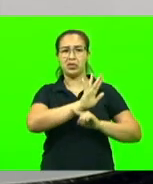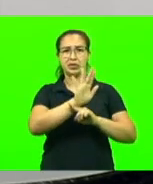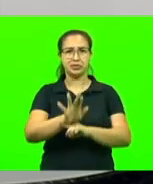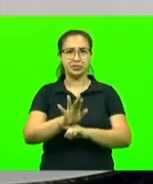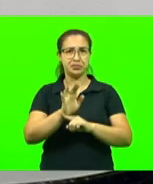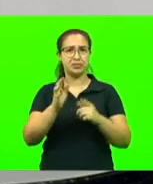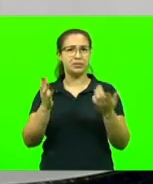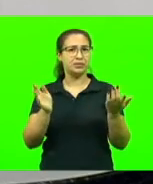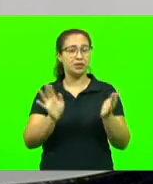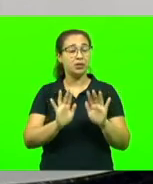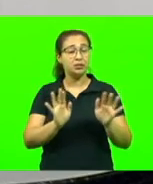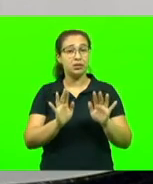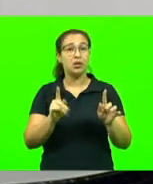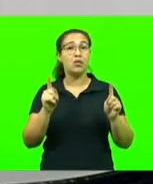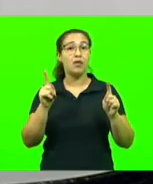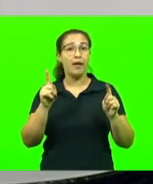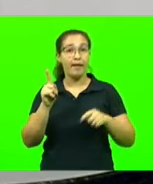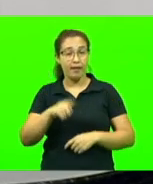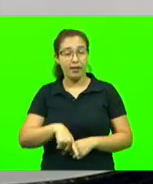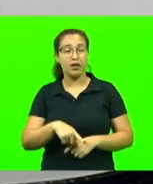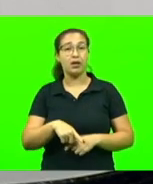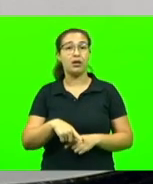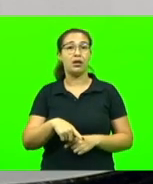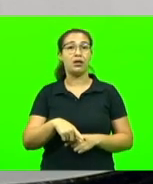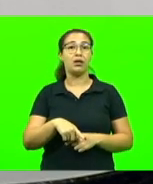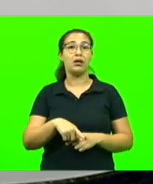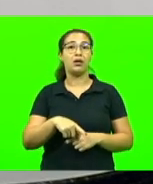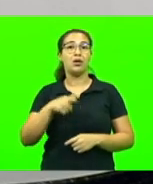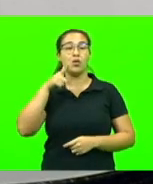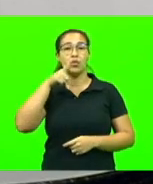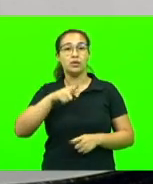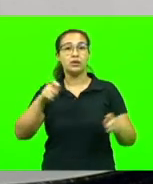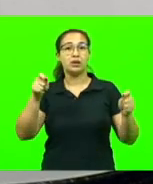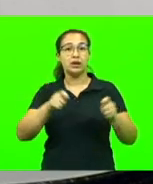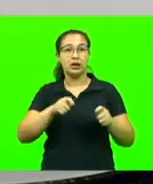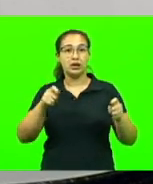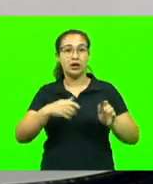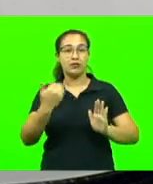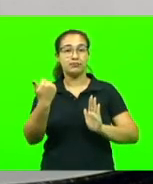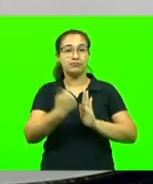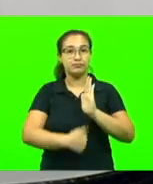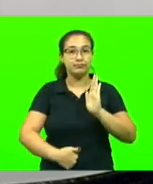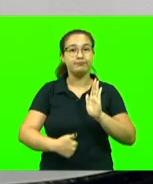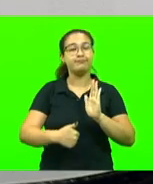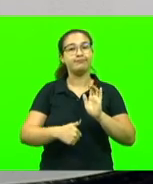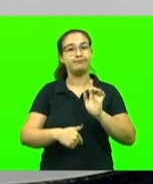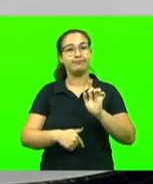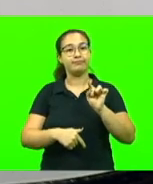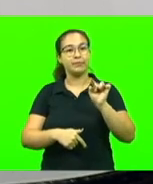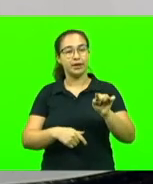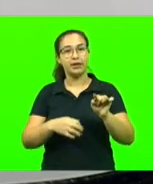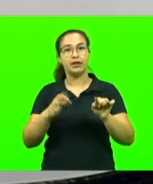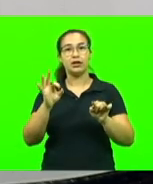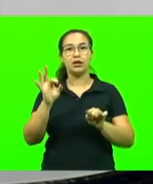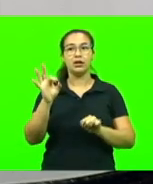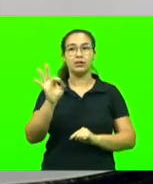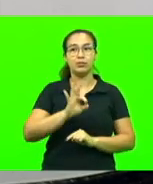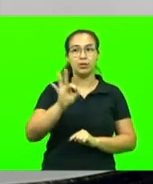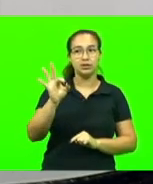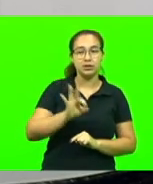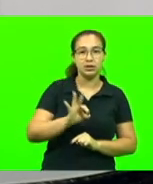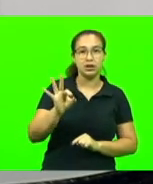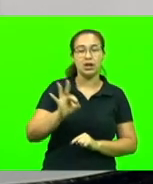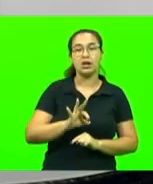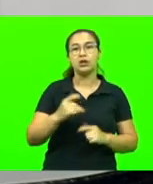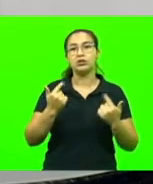também. Se trata apenas de a gente conceder isonomia em relação à carga tributária de estados vizinhos